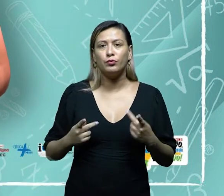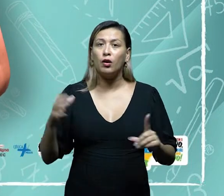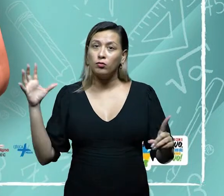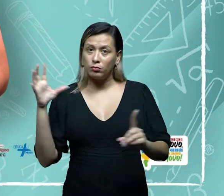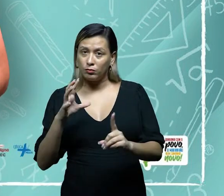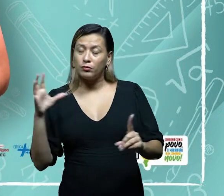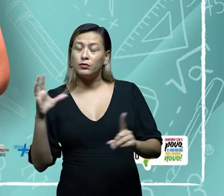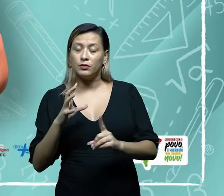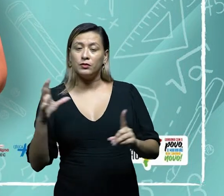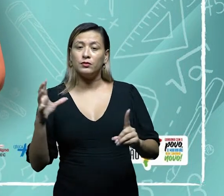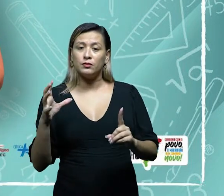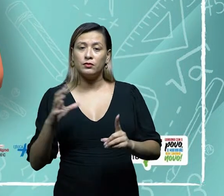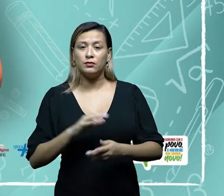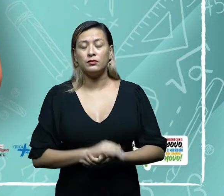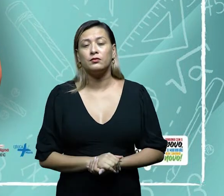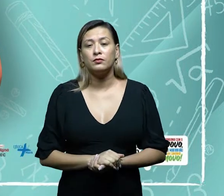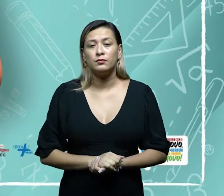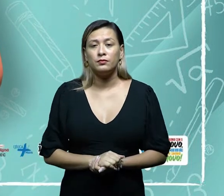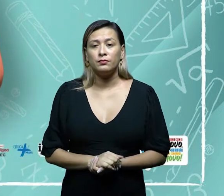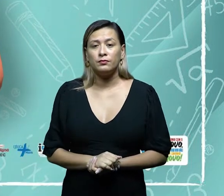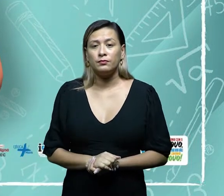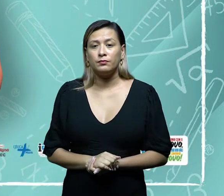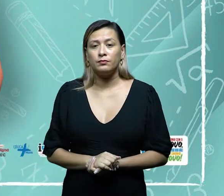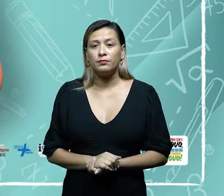são, de fato,